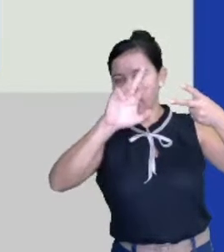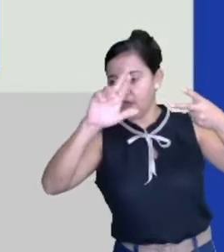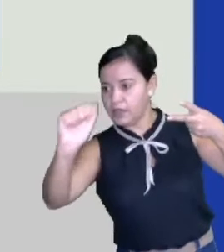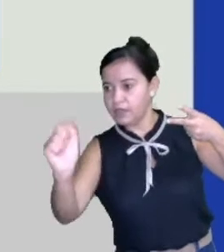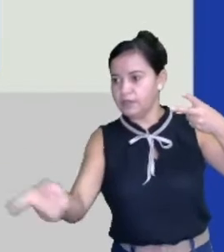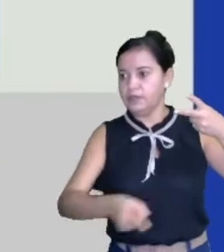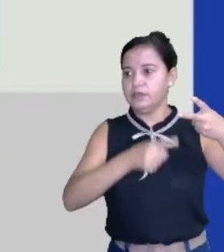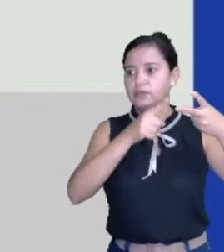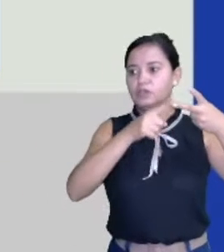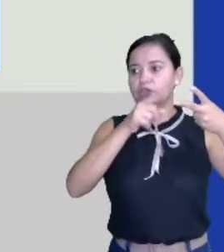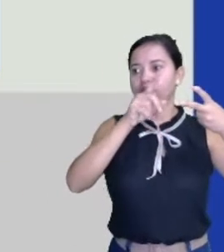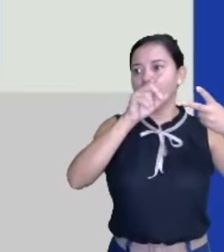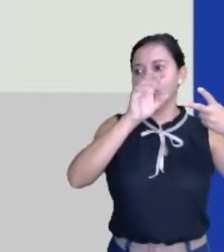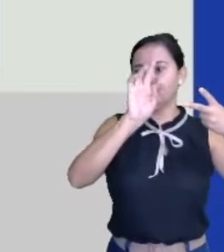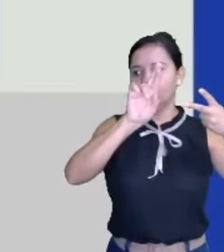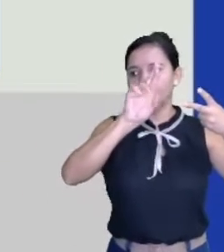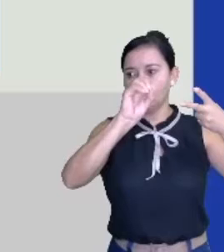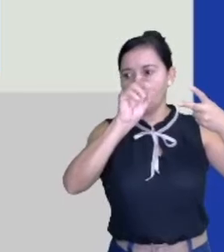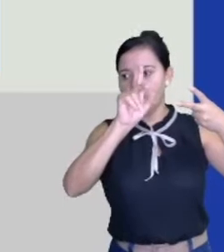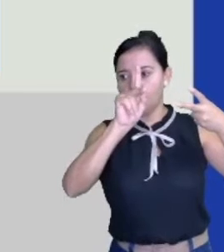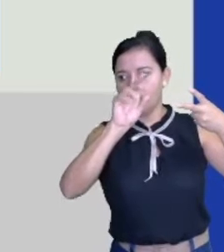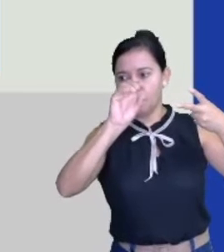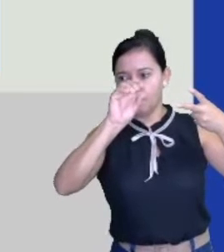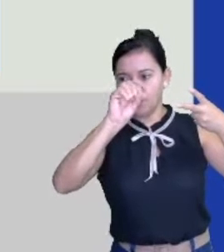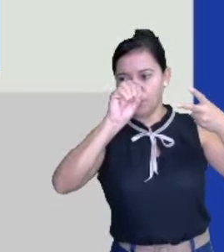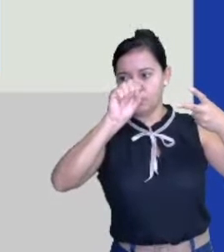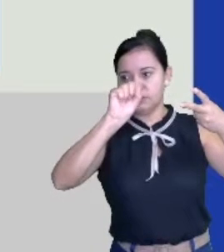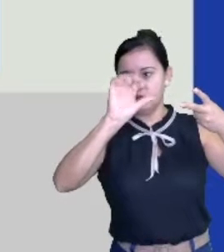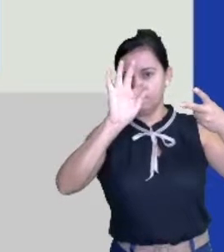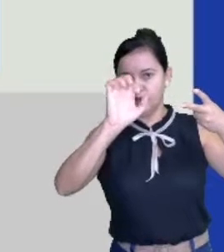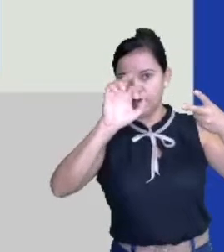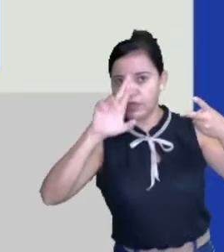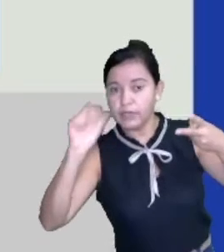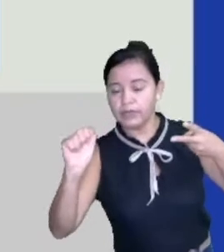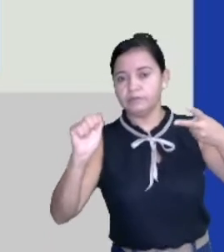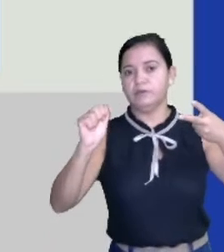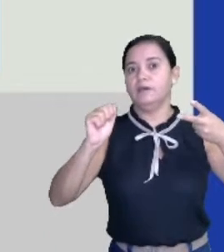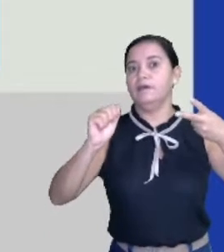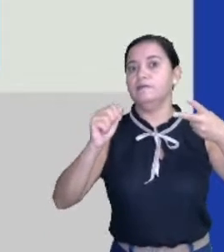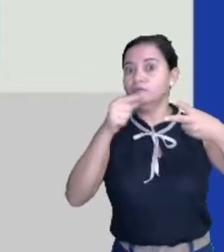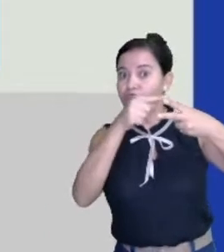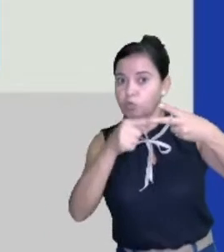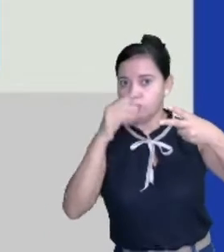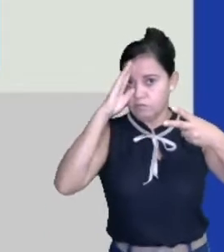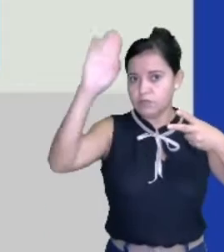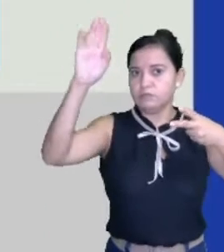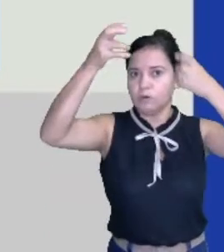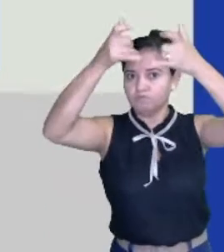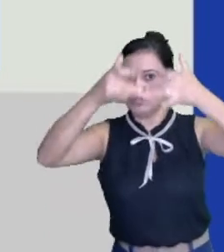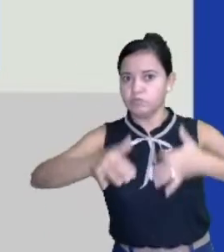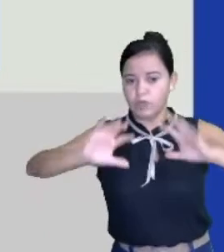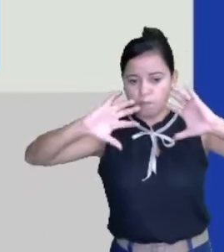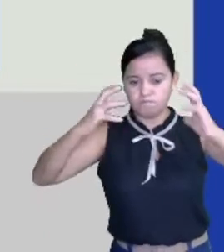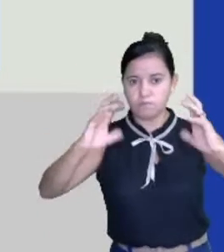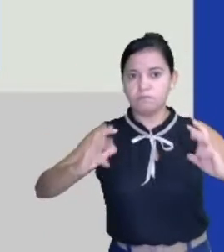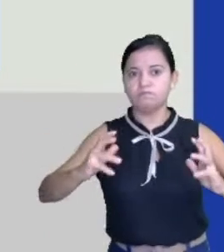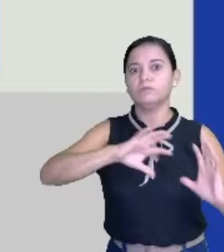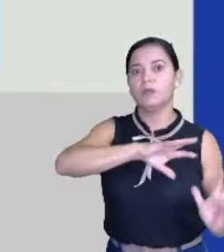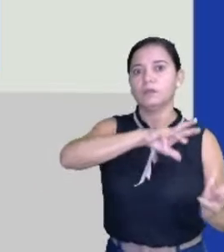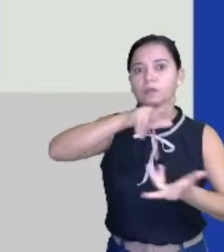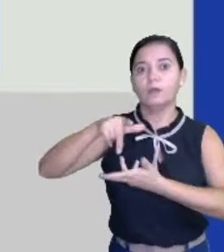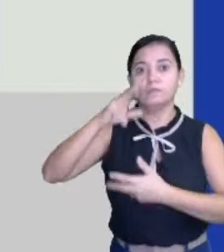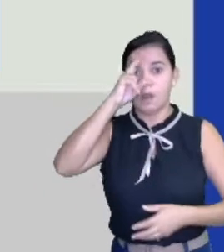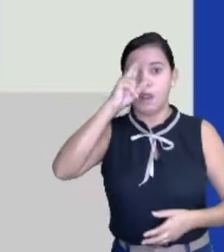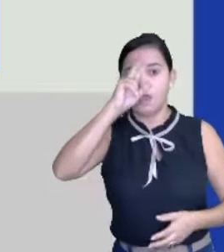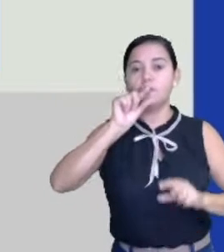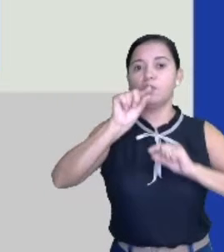ela é constituída não só pela troposfera e estratosfera, como também pela mesosfera, a termosfera e a exosfera. Mas lembre-se que a